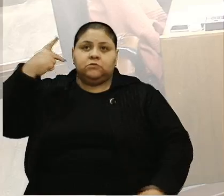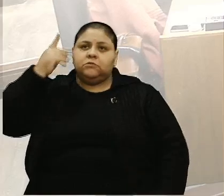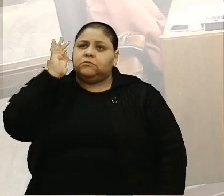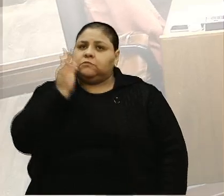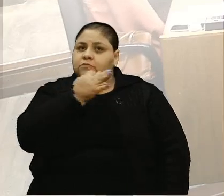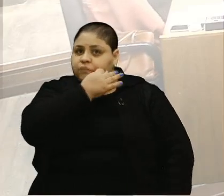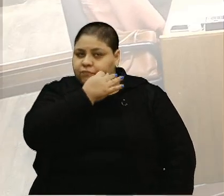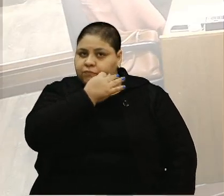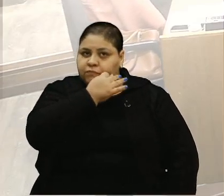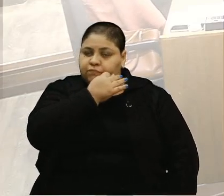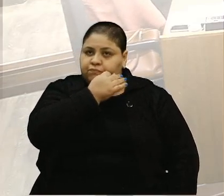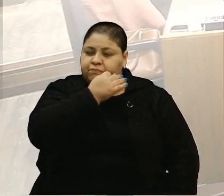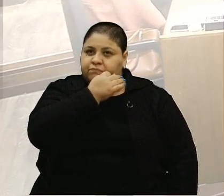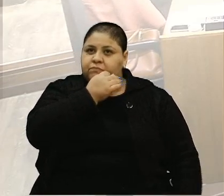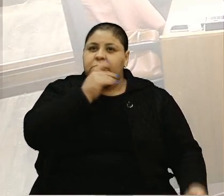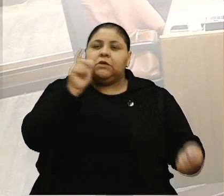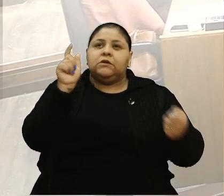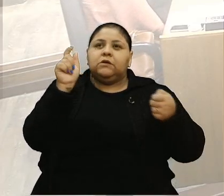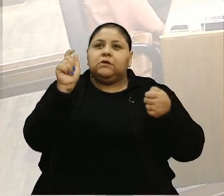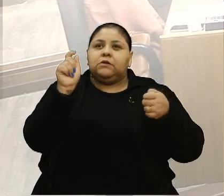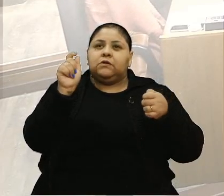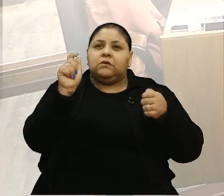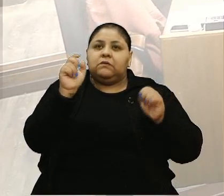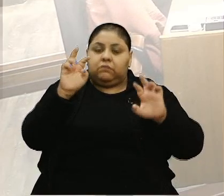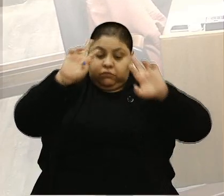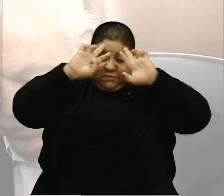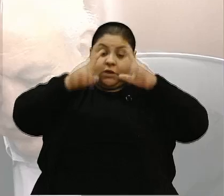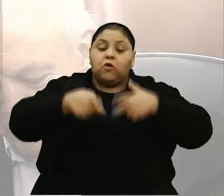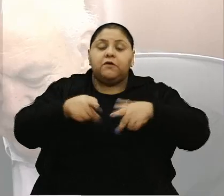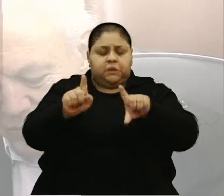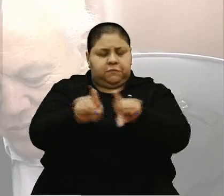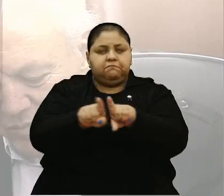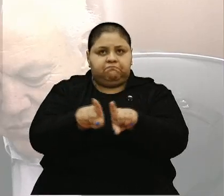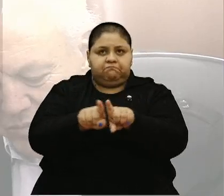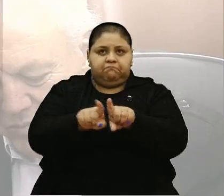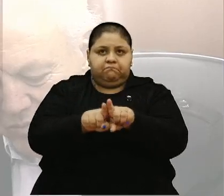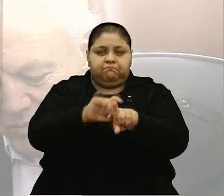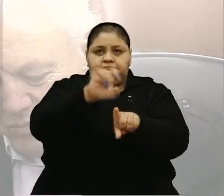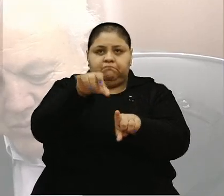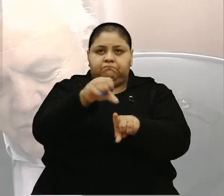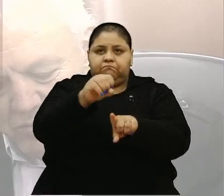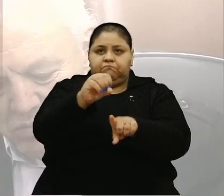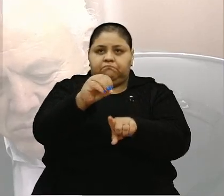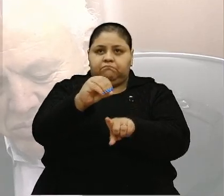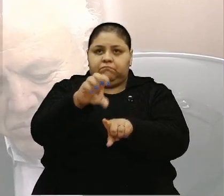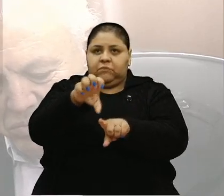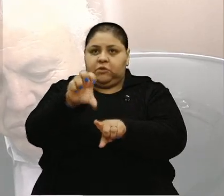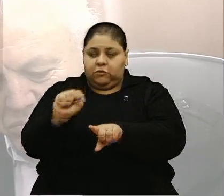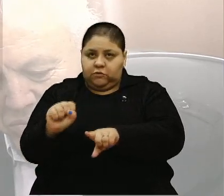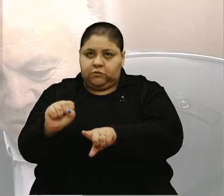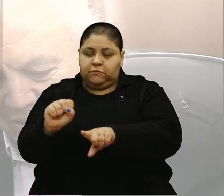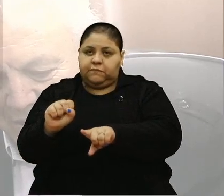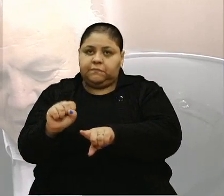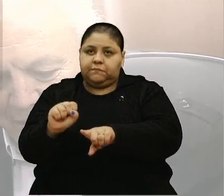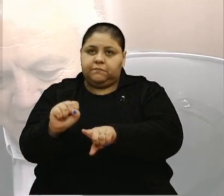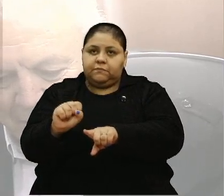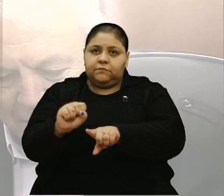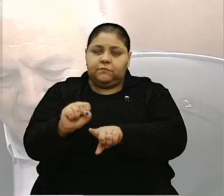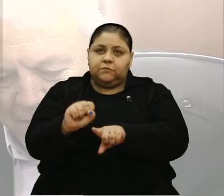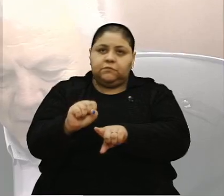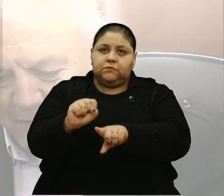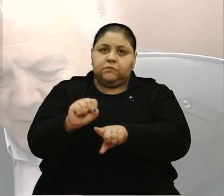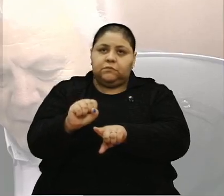né, por fazer esse reconhecimento também ao José Catuso, que vai ser denominada